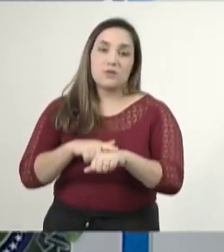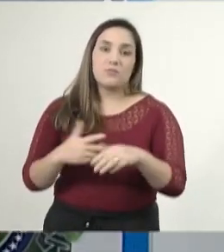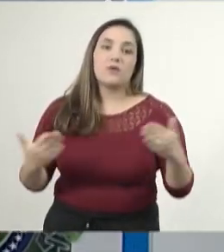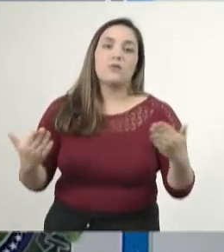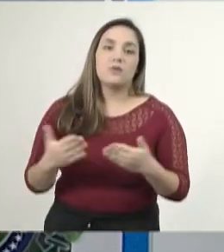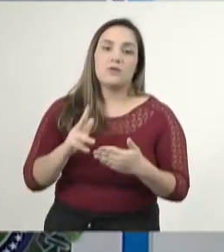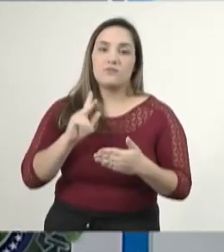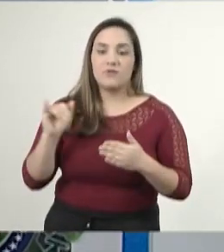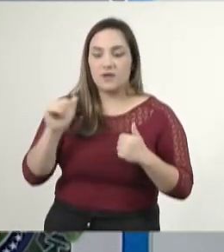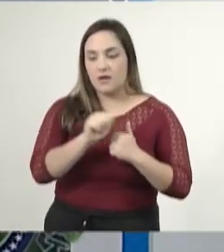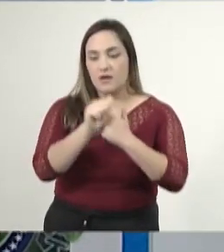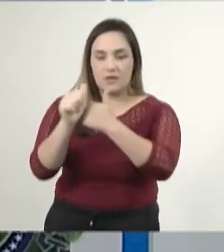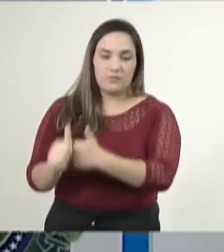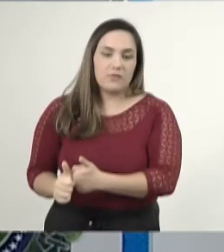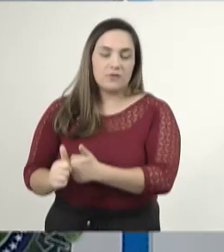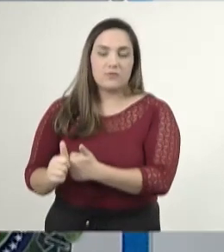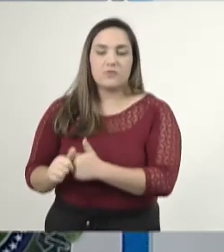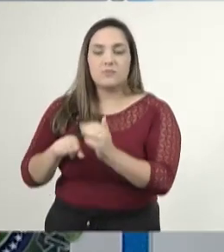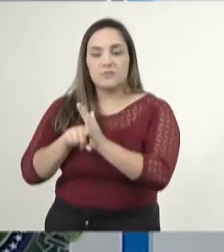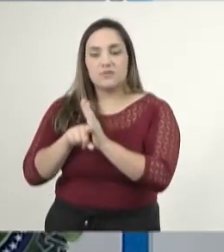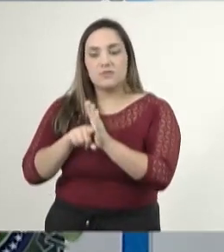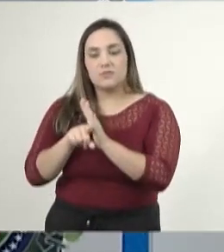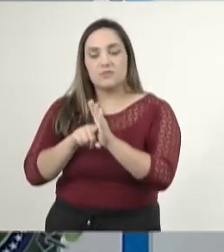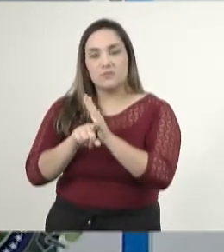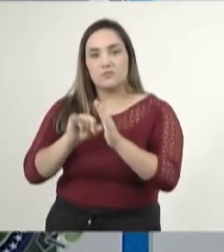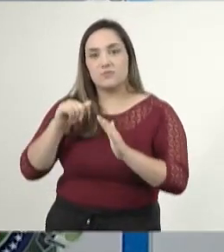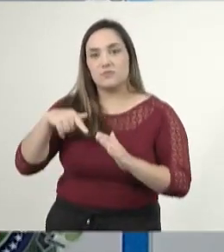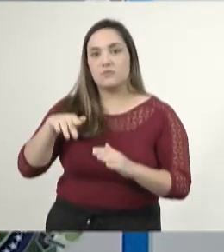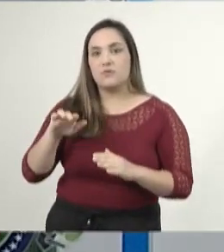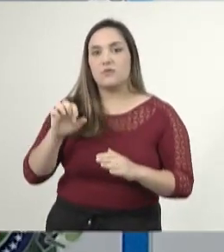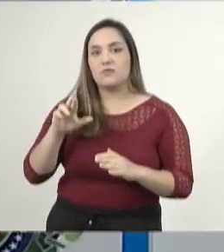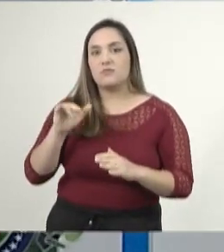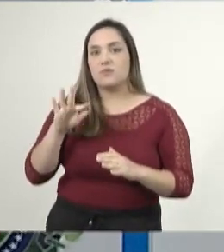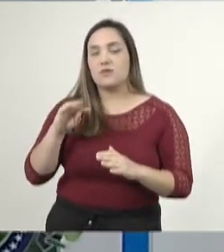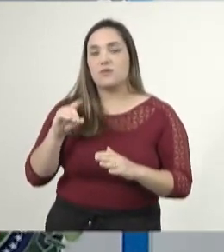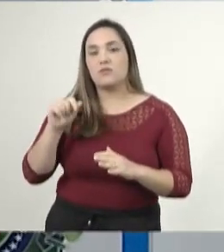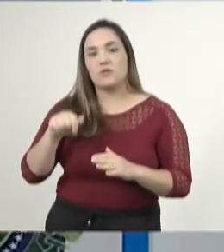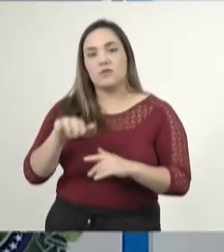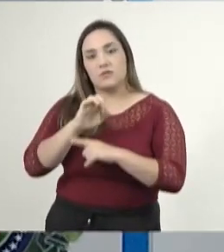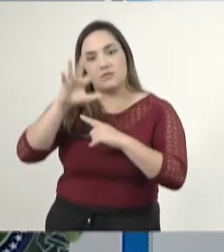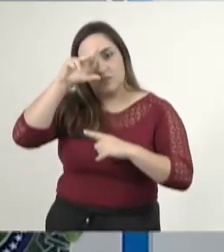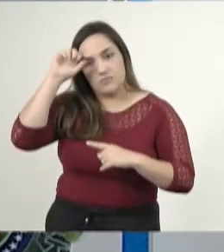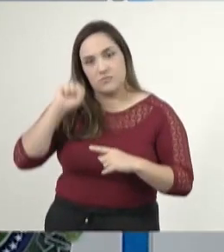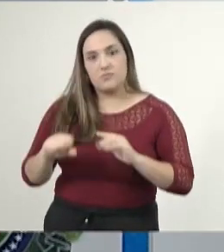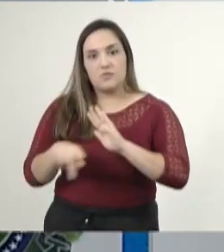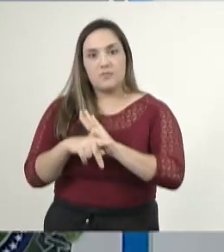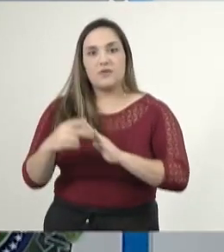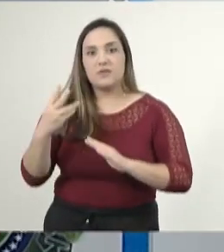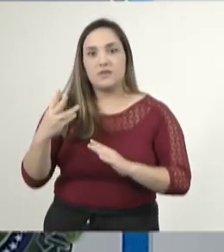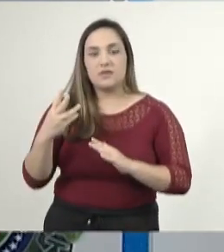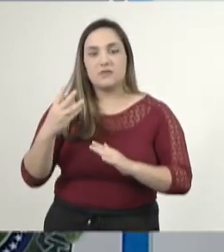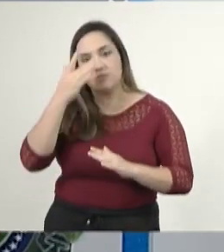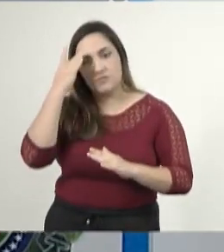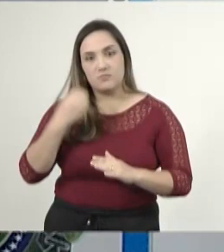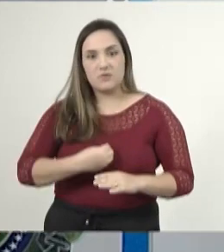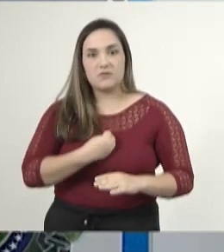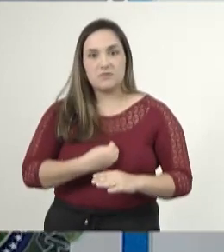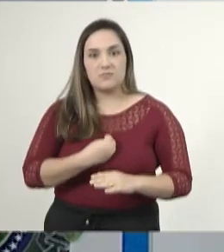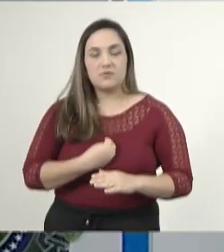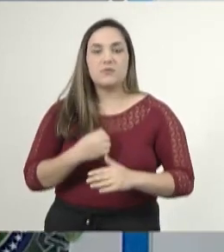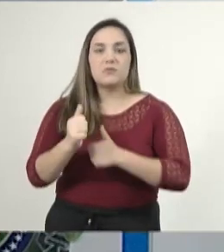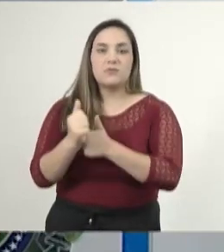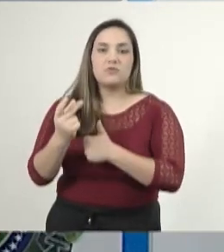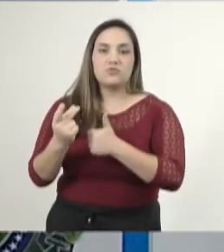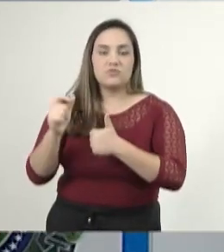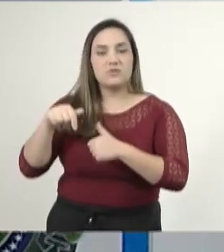que deve acompanhar um inquérito aqui de Mato Grosso do Sul e que envolve 3 membros do Tribunal de Contas do Estado, 3 membros que